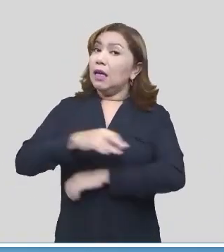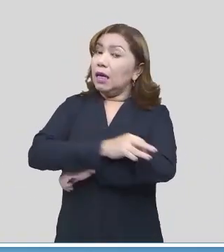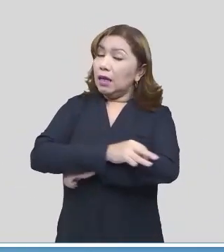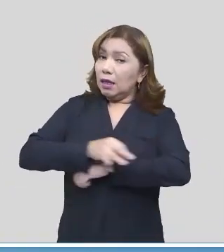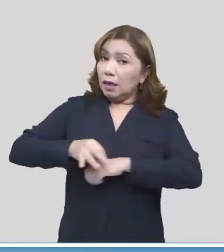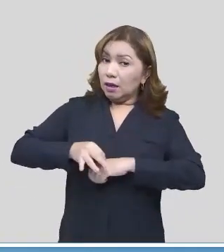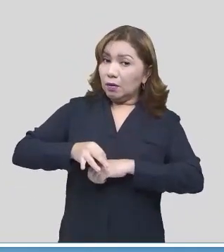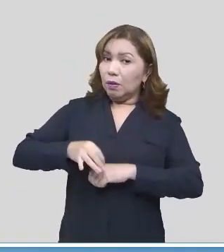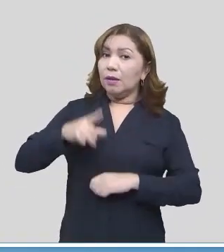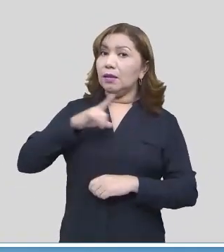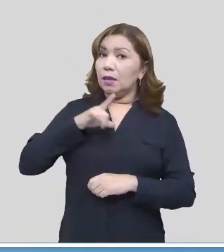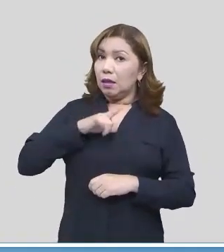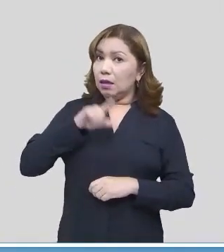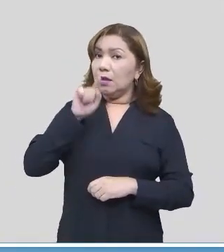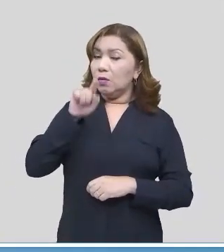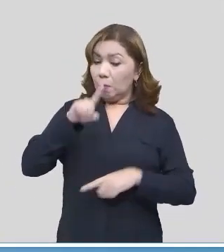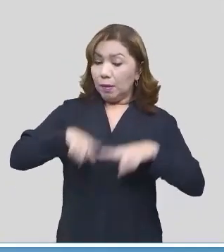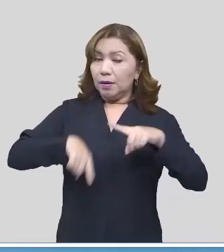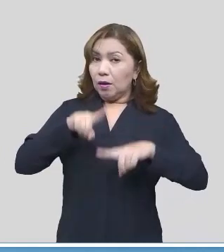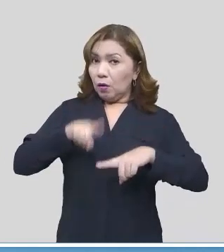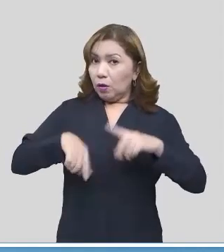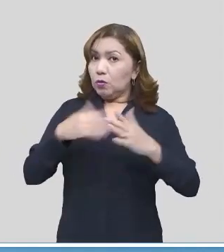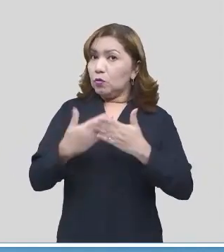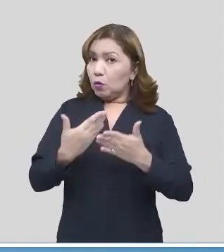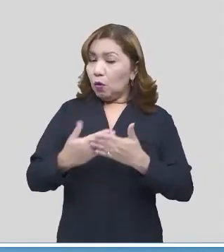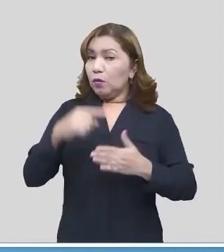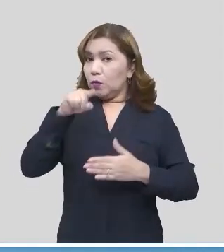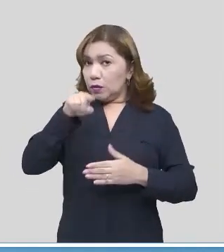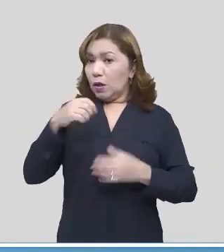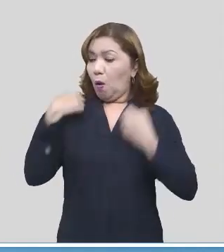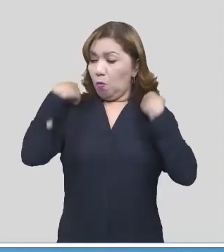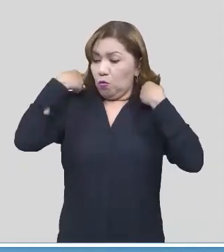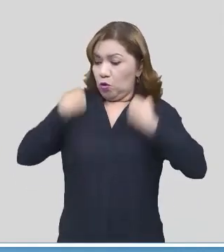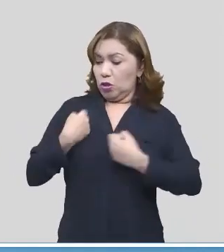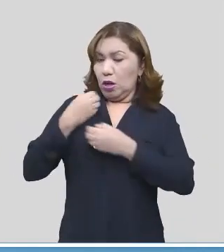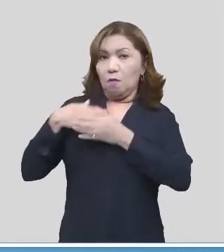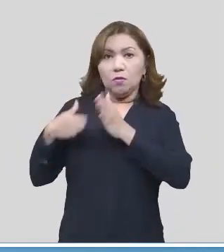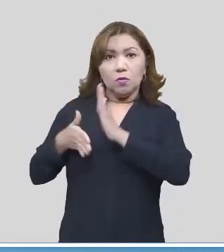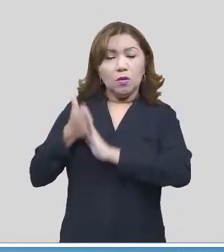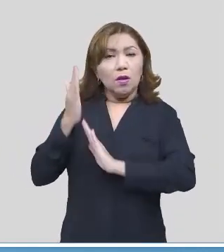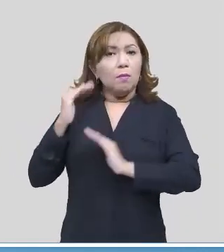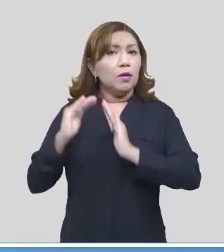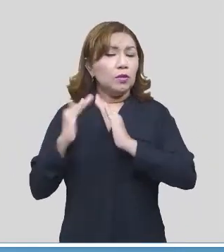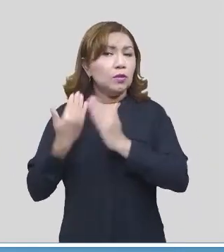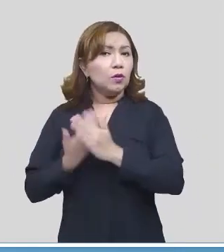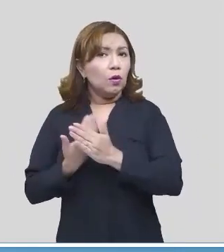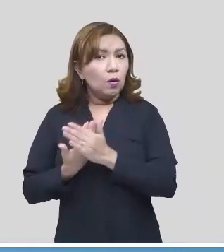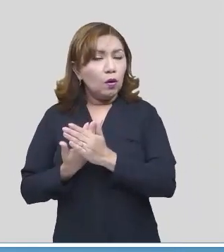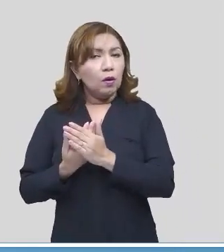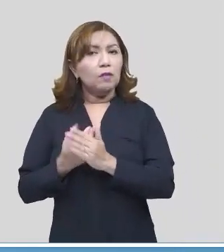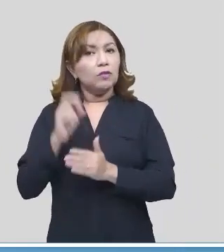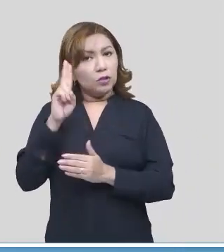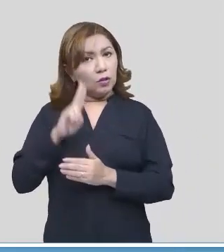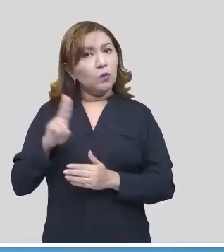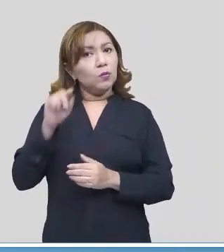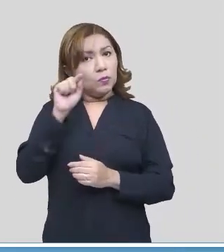tem no material escolar. Você geralmente leva para a escola. A régua é um instrumento de medida